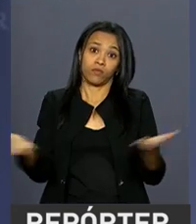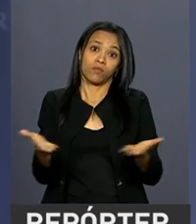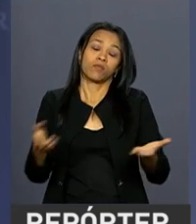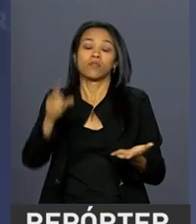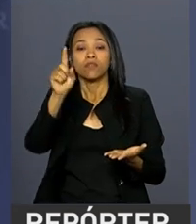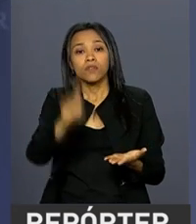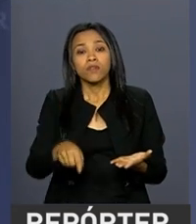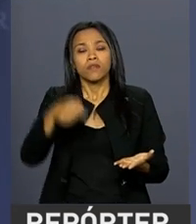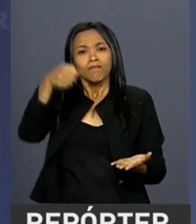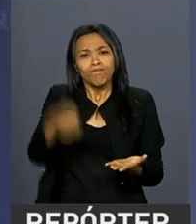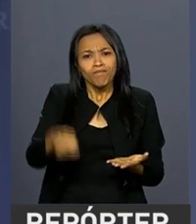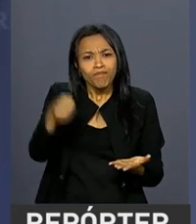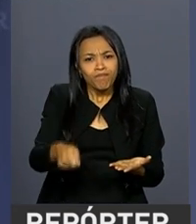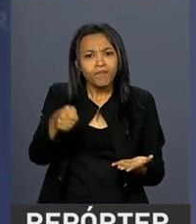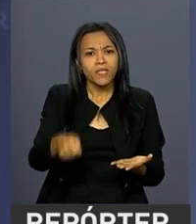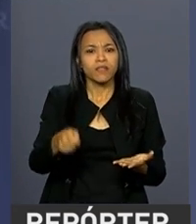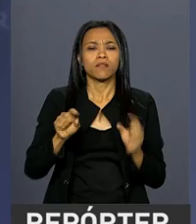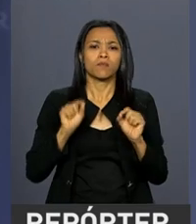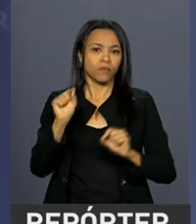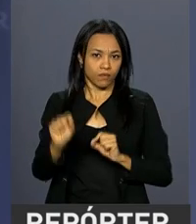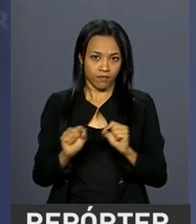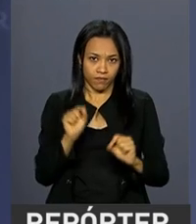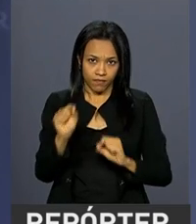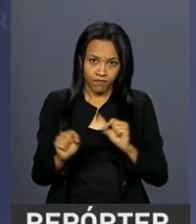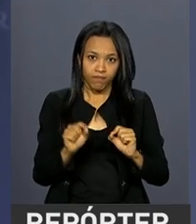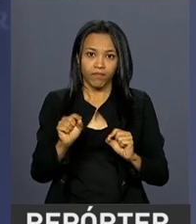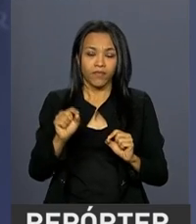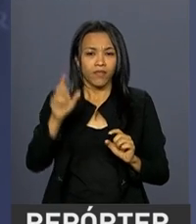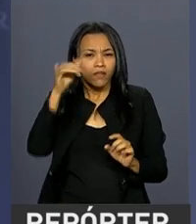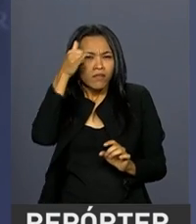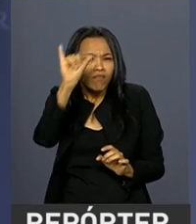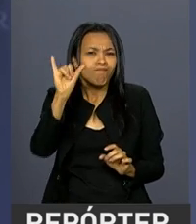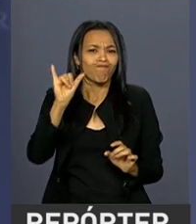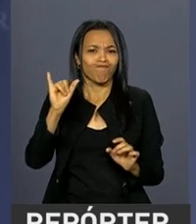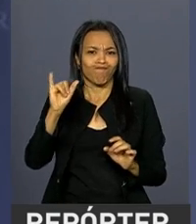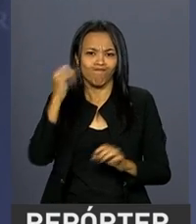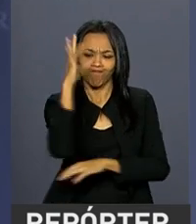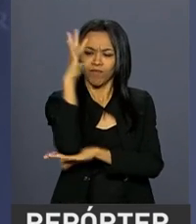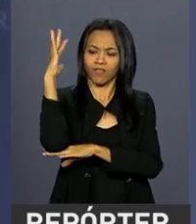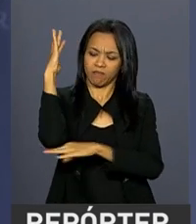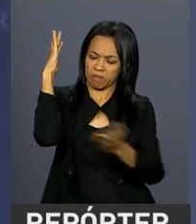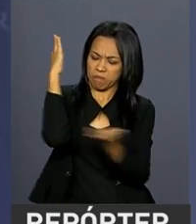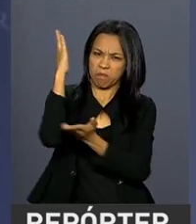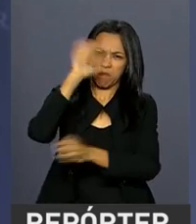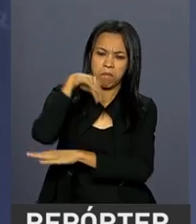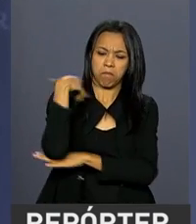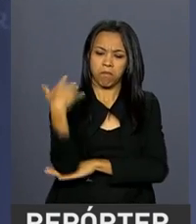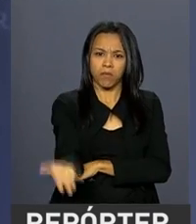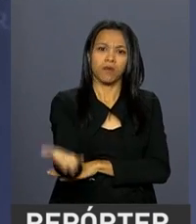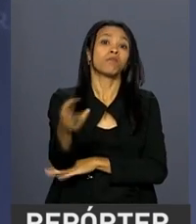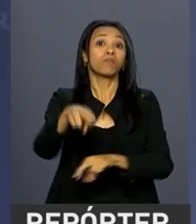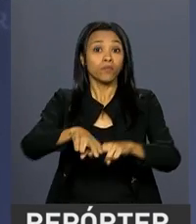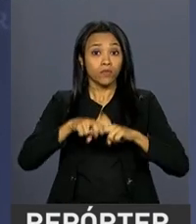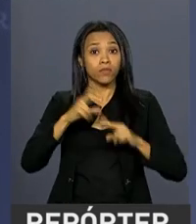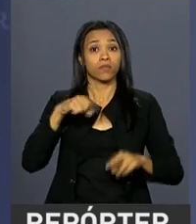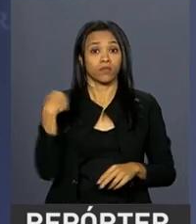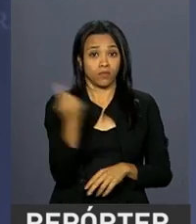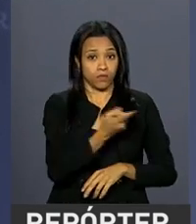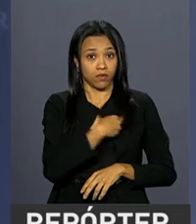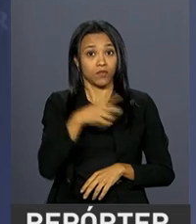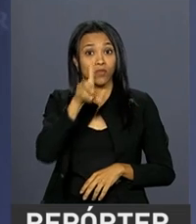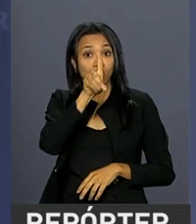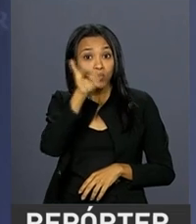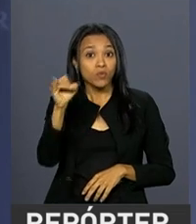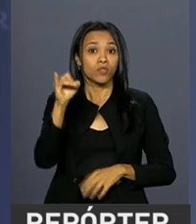momento que exige ah exatamente evitar-se o desmo E por isto mesmo que nós eh no dia